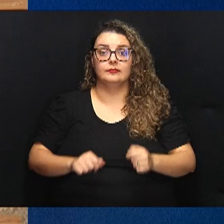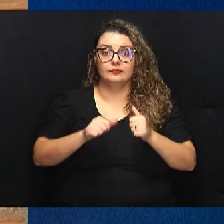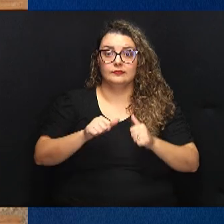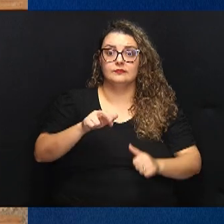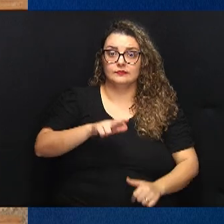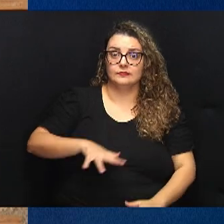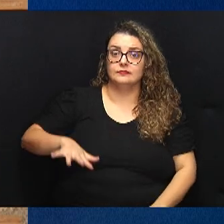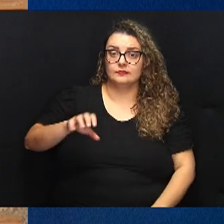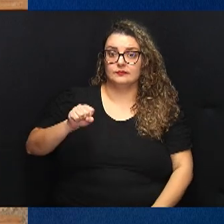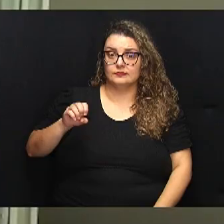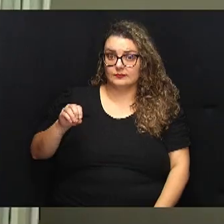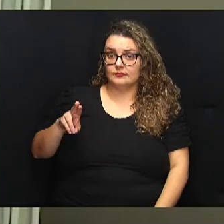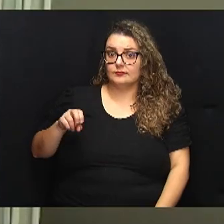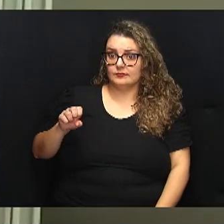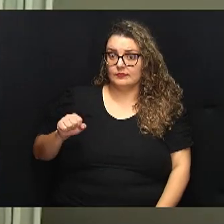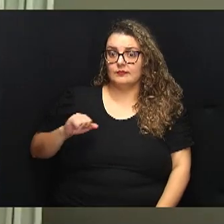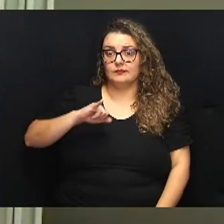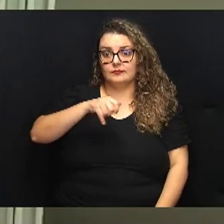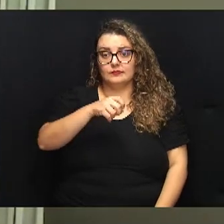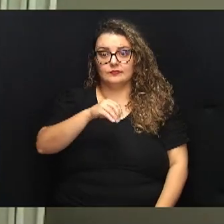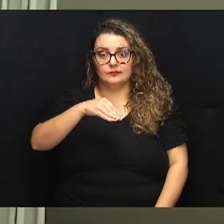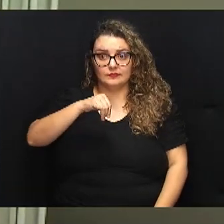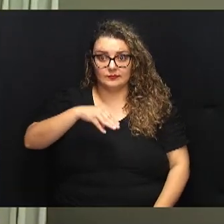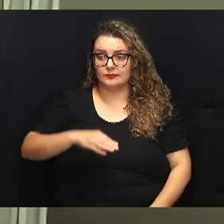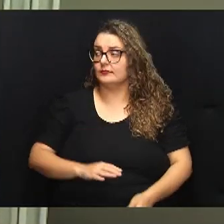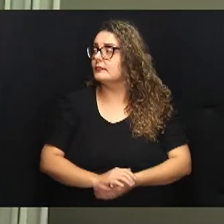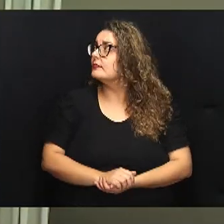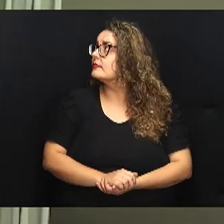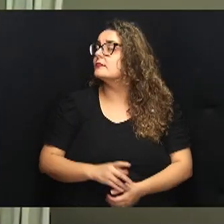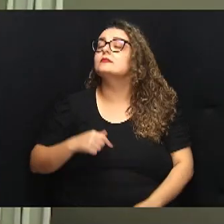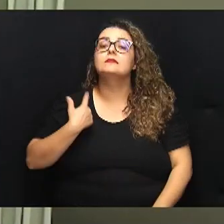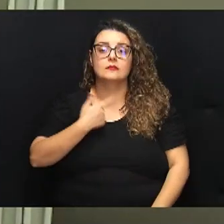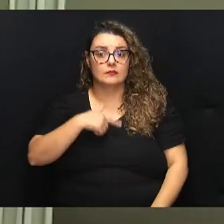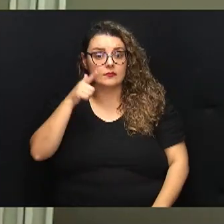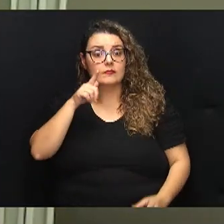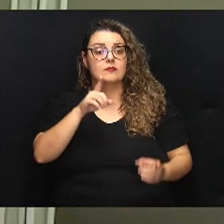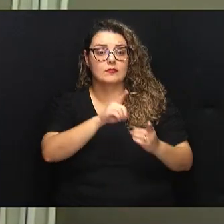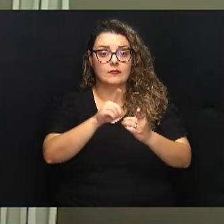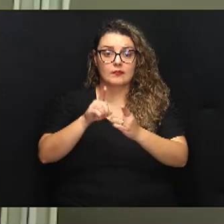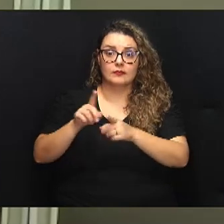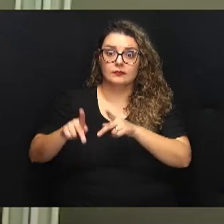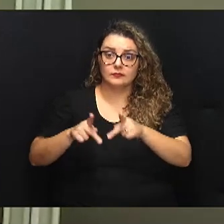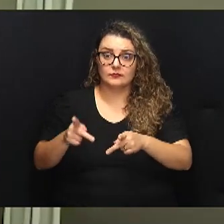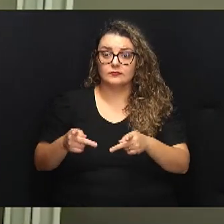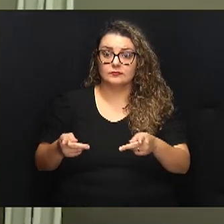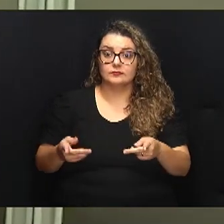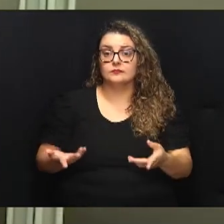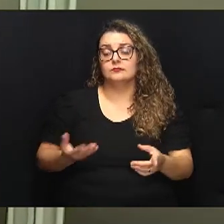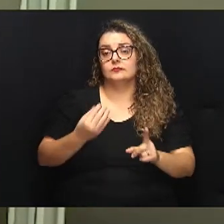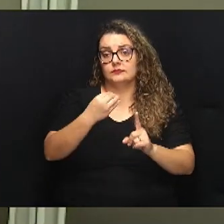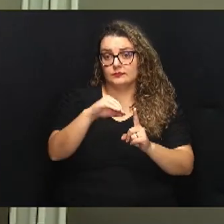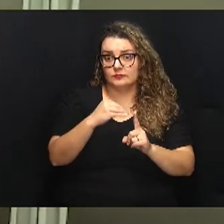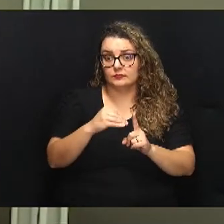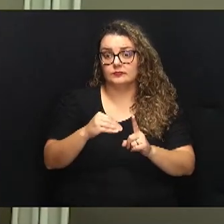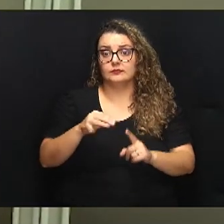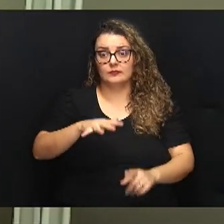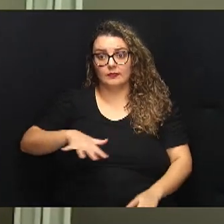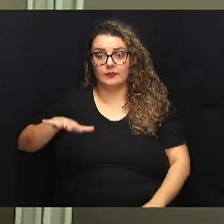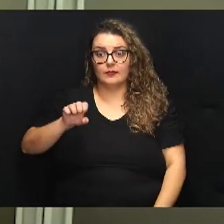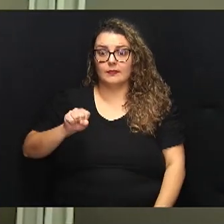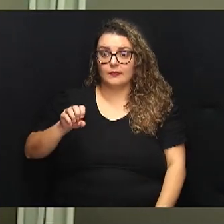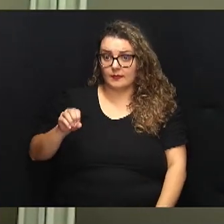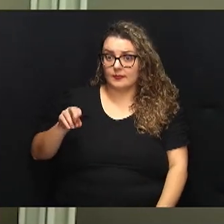de Sousas e Joaquim Egídio. Nesse sentido, nós conseguimos atender populações carentes da região de Sousas,